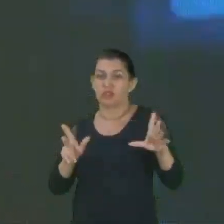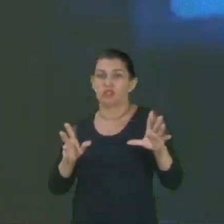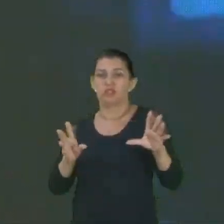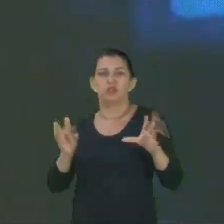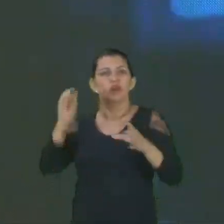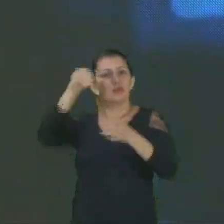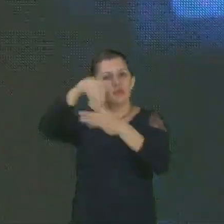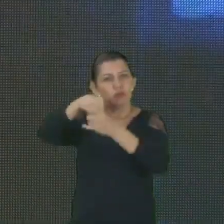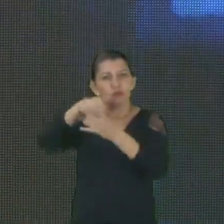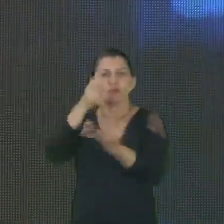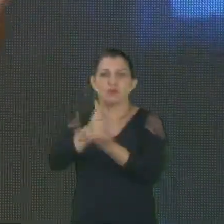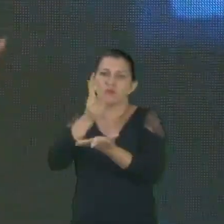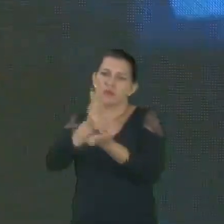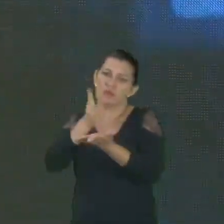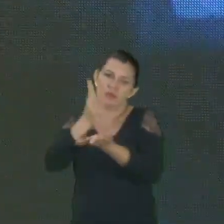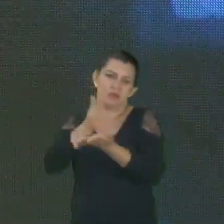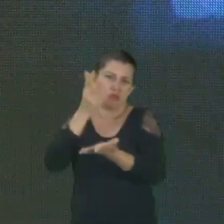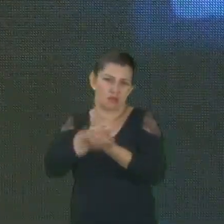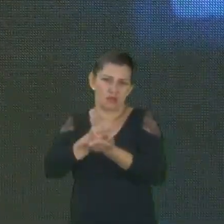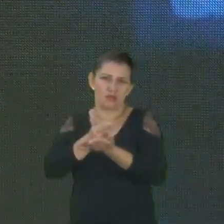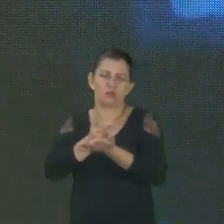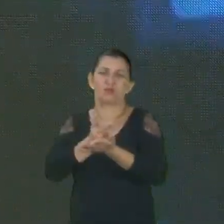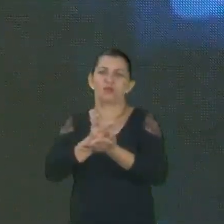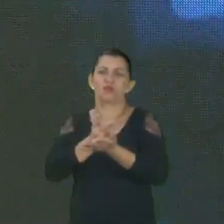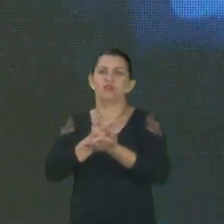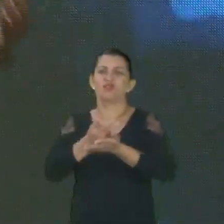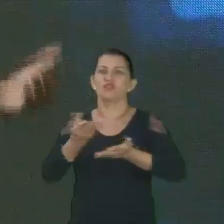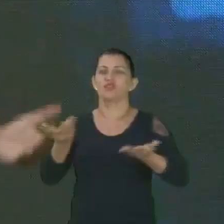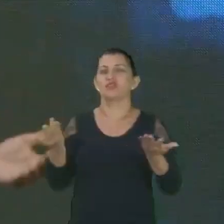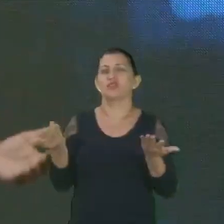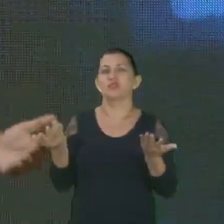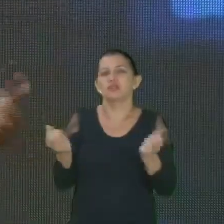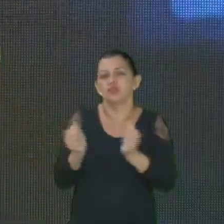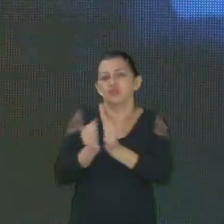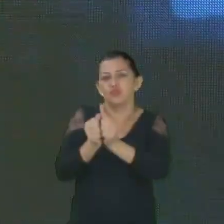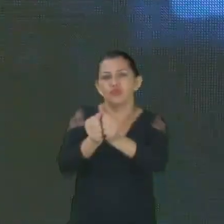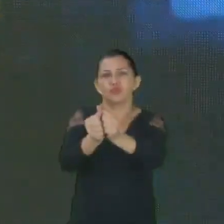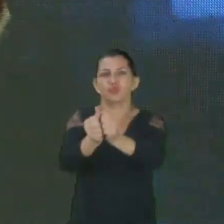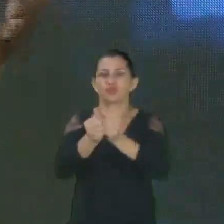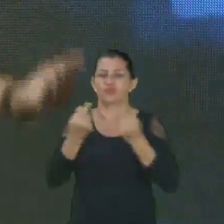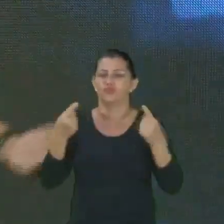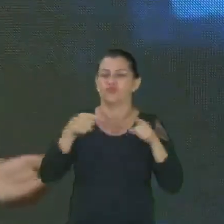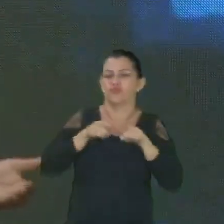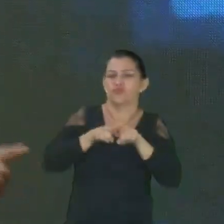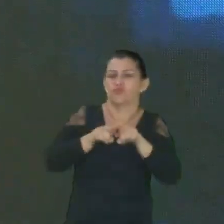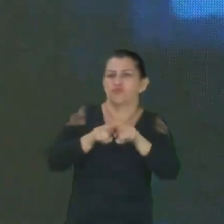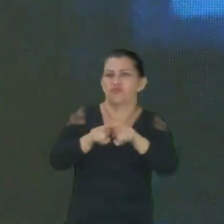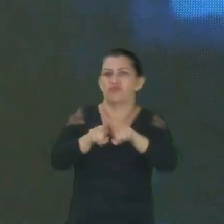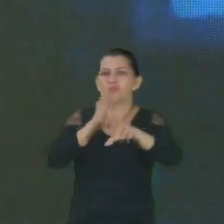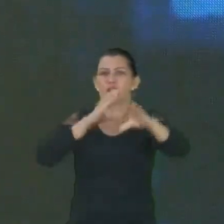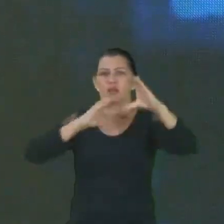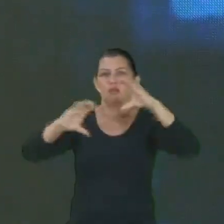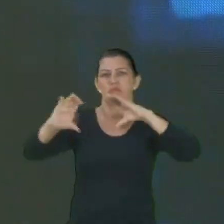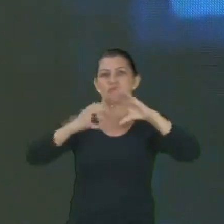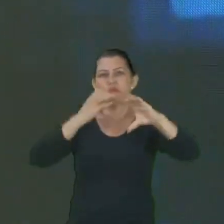E eles tinham que congregar juntos, cear juntos, cantar